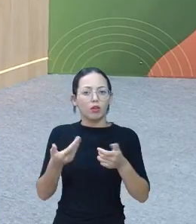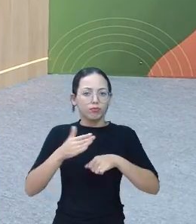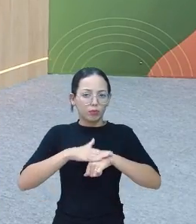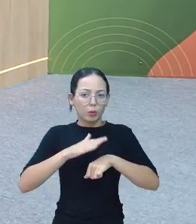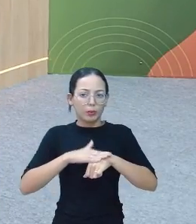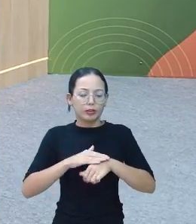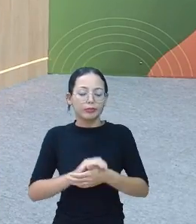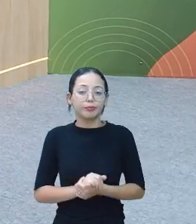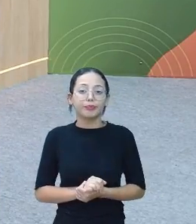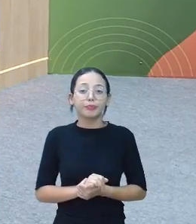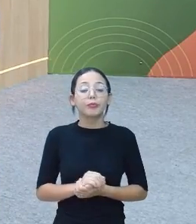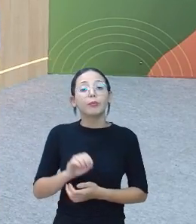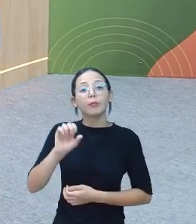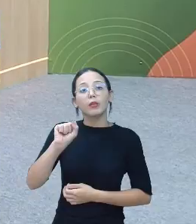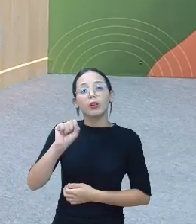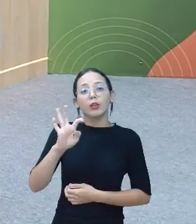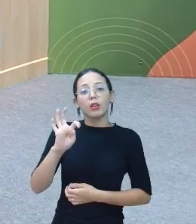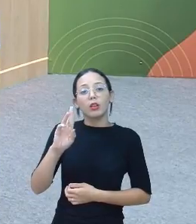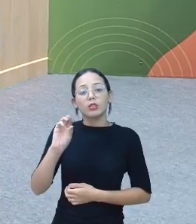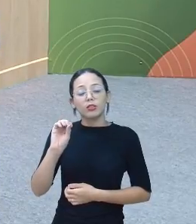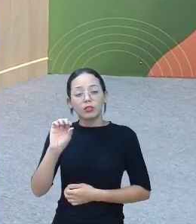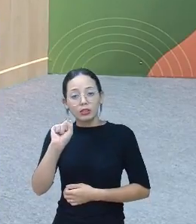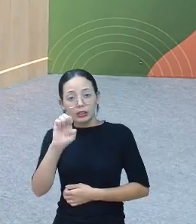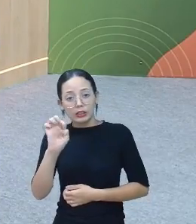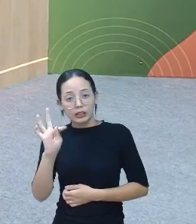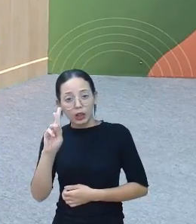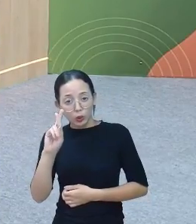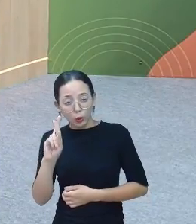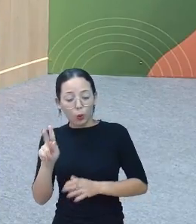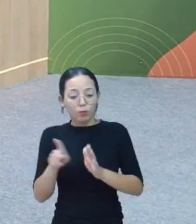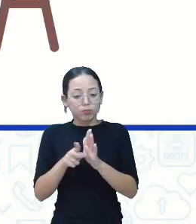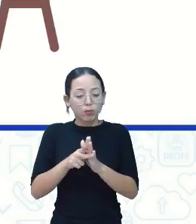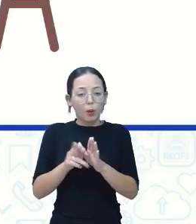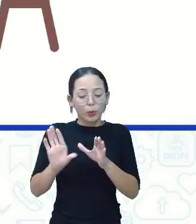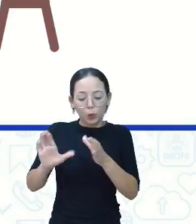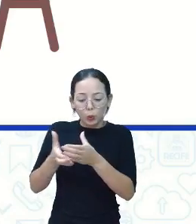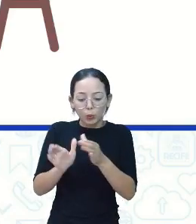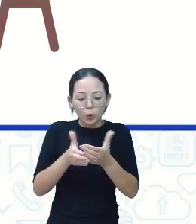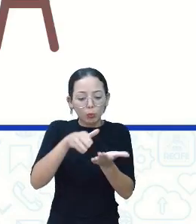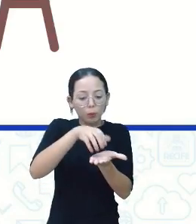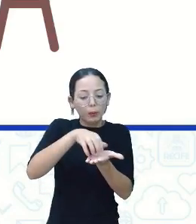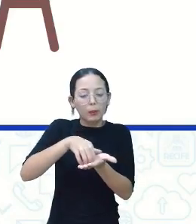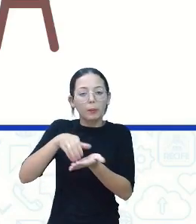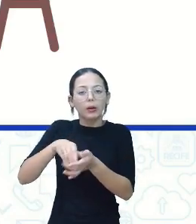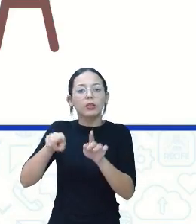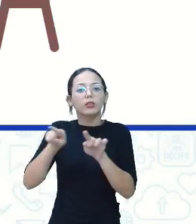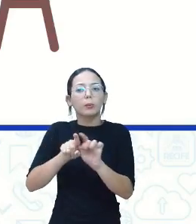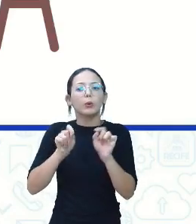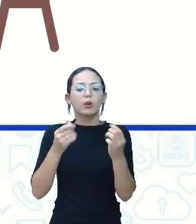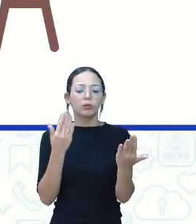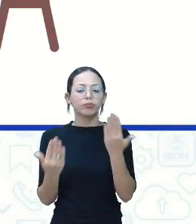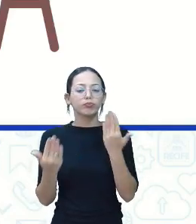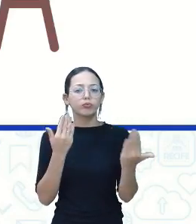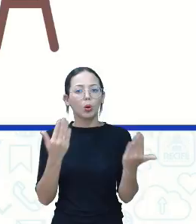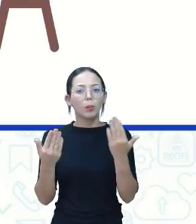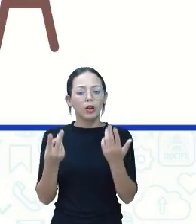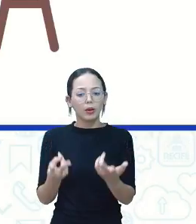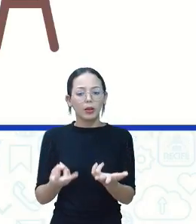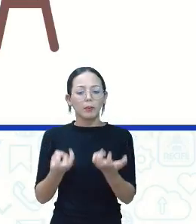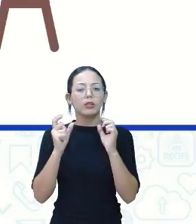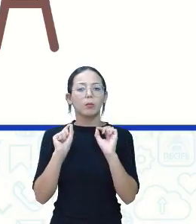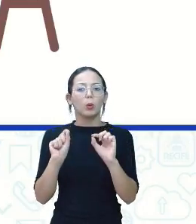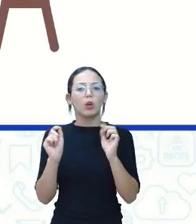situação. O gráfico de setor e pizza, ele geralmente serve para você também comparar. E a gente vai perceber